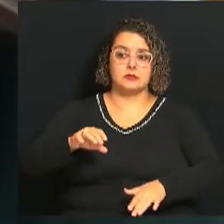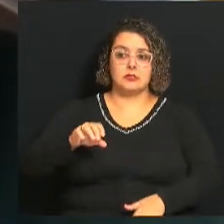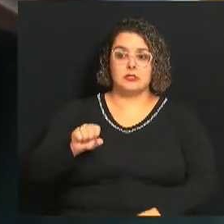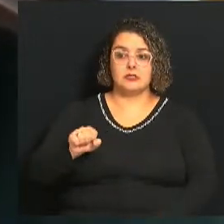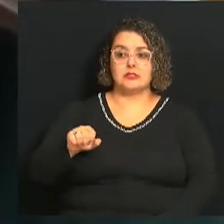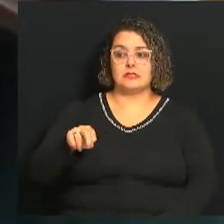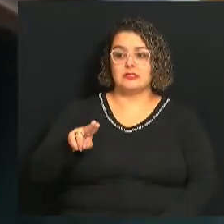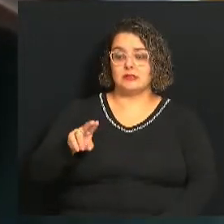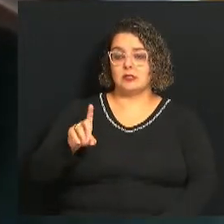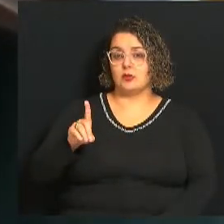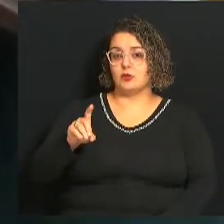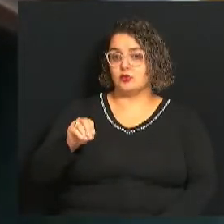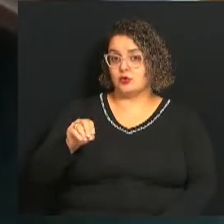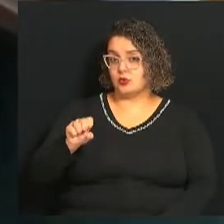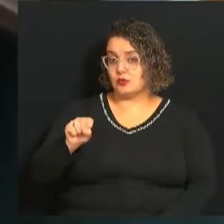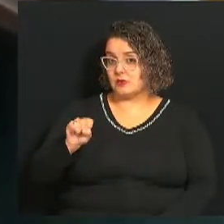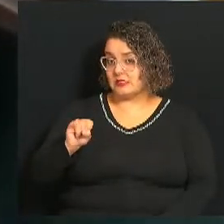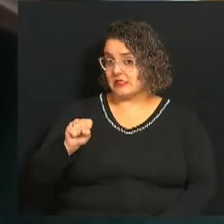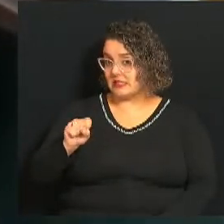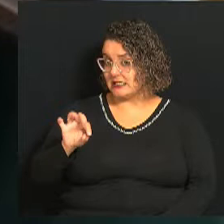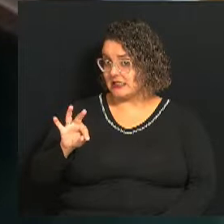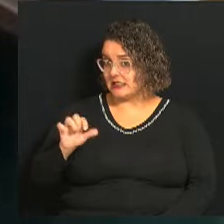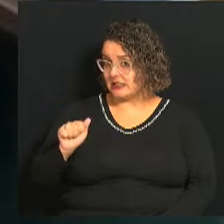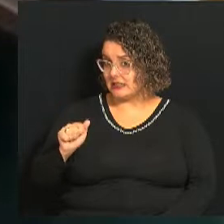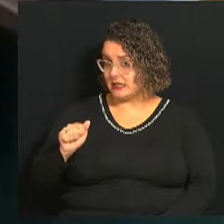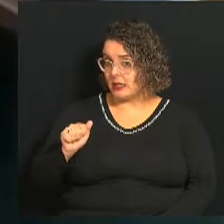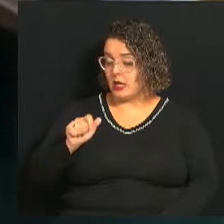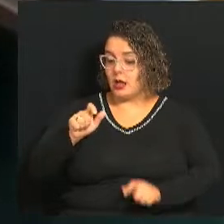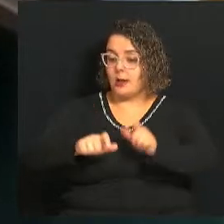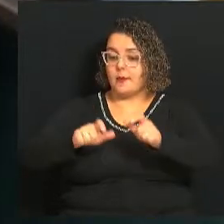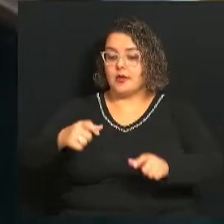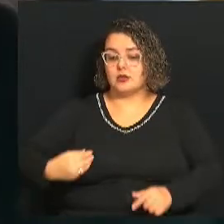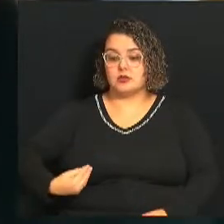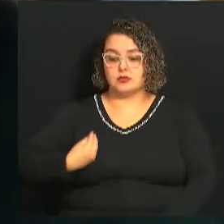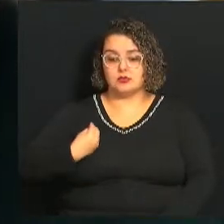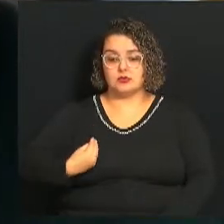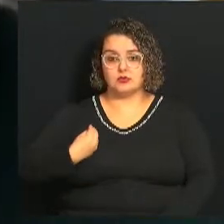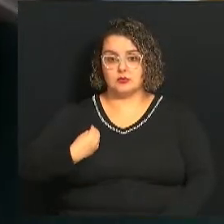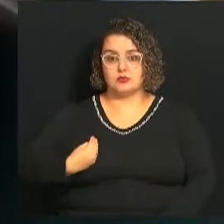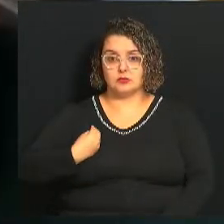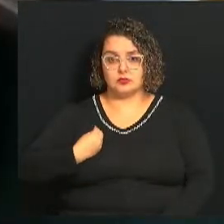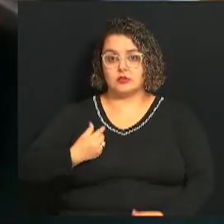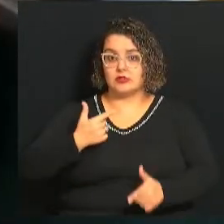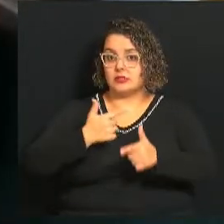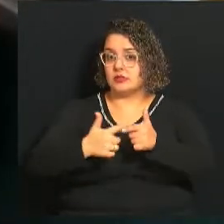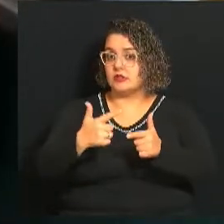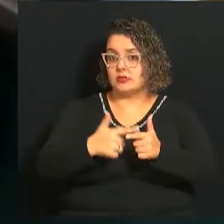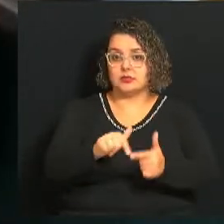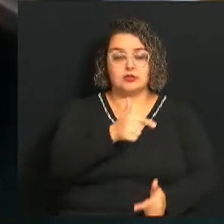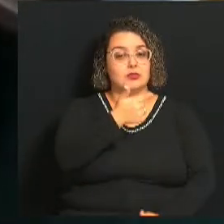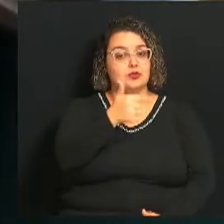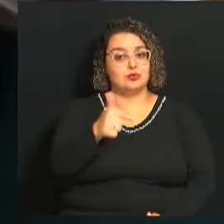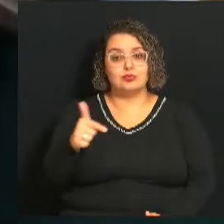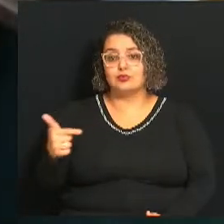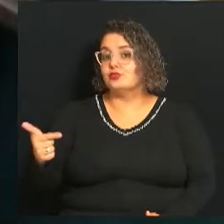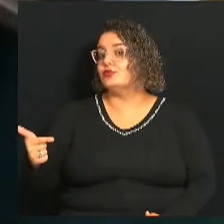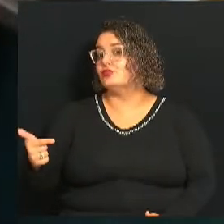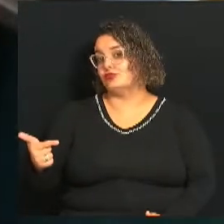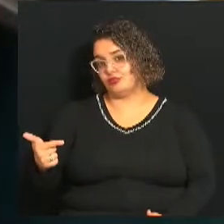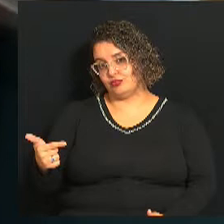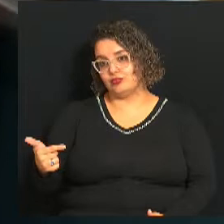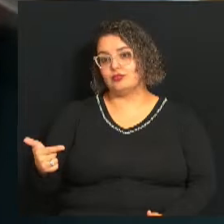Pessoas que viveram épocas em que esses problemas não existiam e